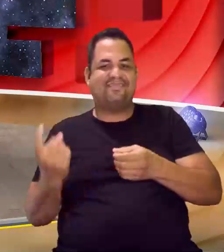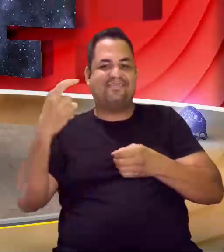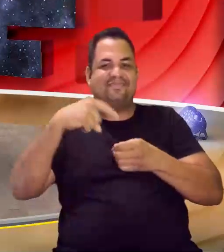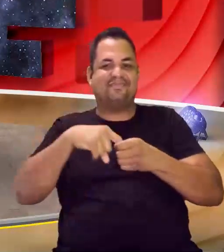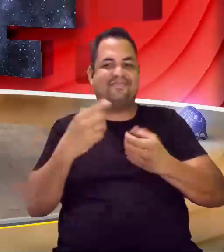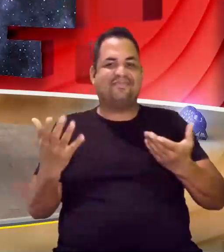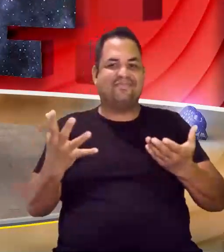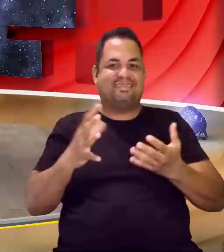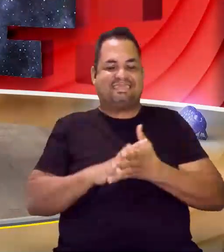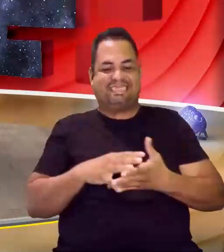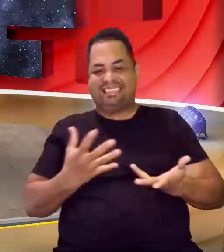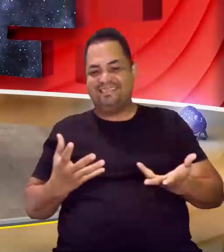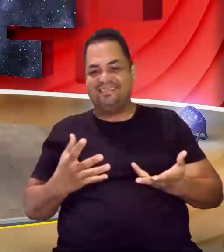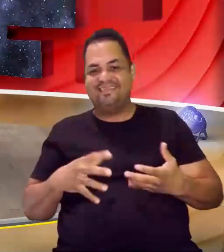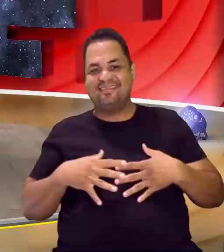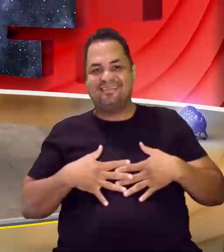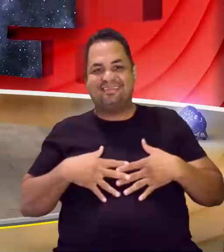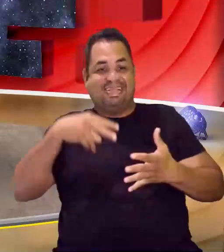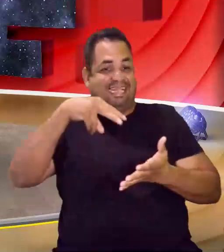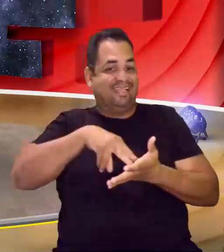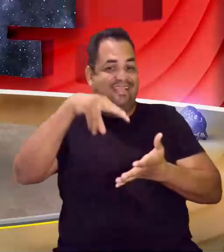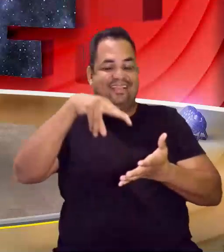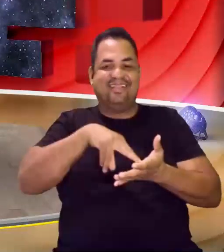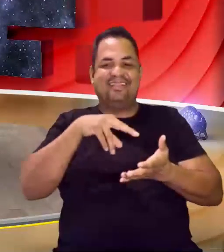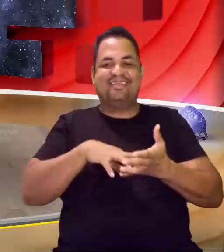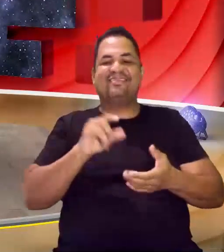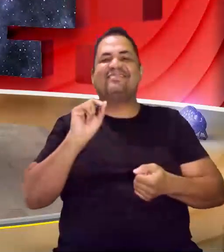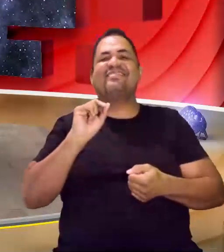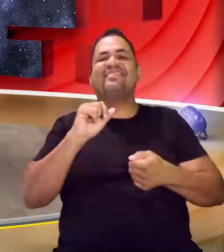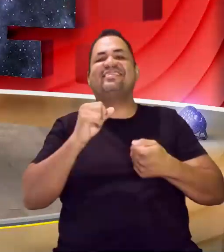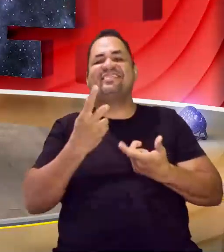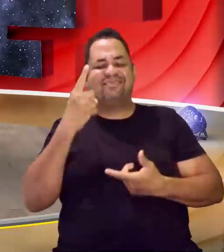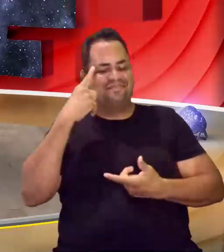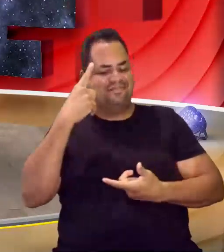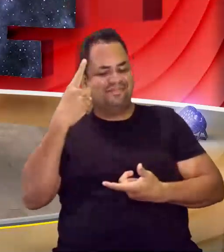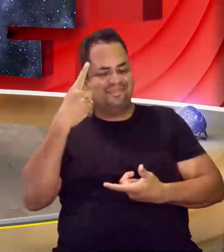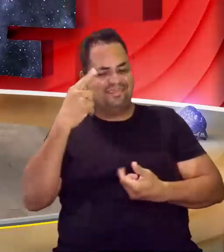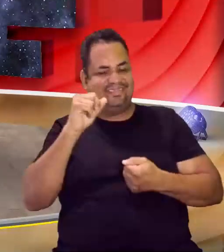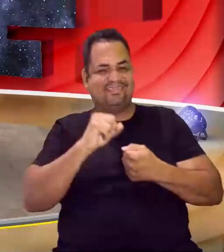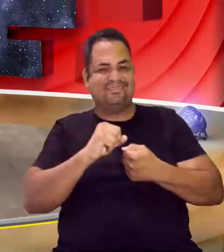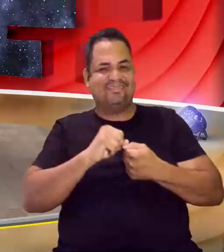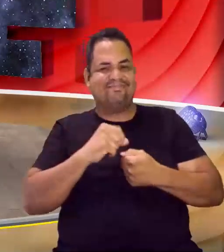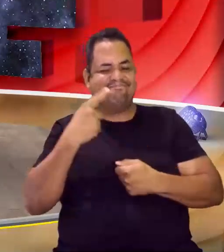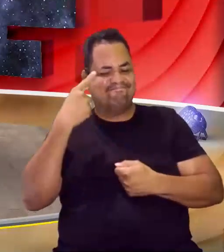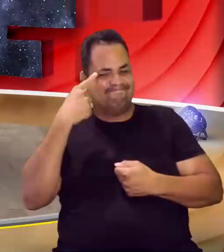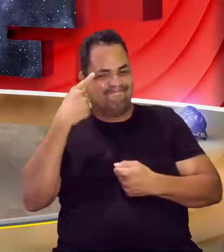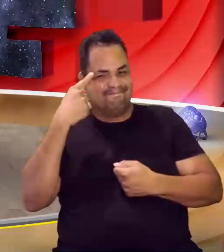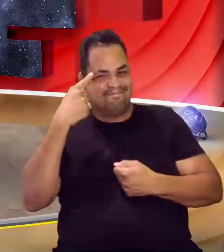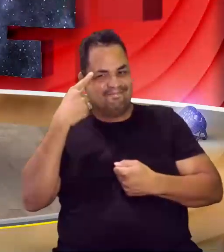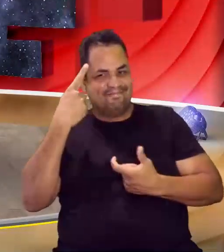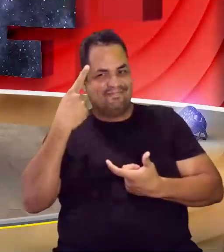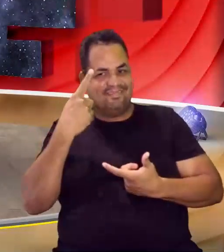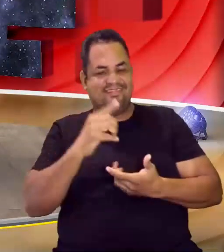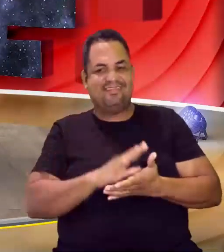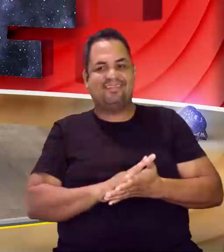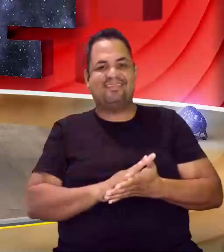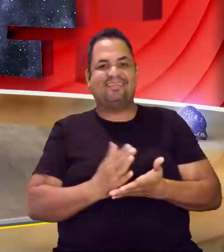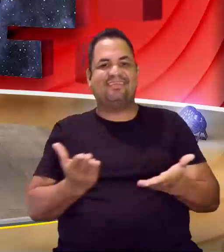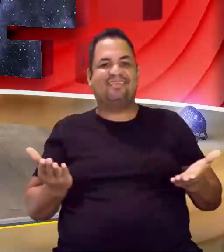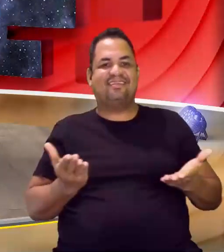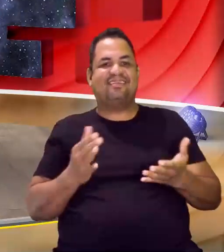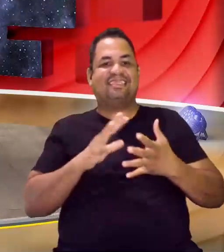mundo pilhado e tal. Eles ficam assim, meu Deus do céu, o que é que eles ficam só maquinando ali? Aqui a gente fica